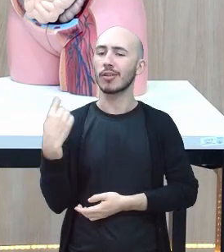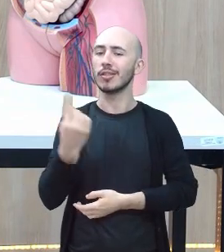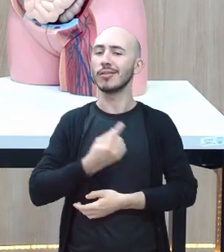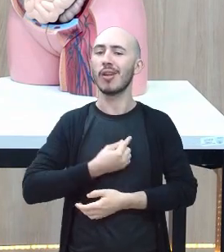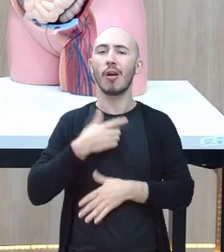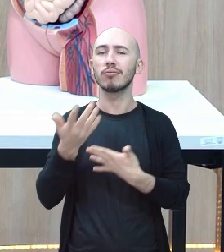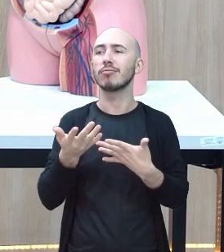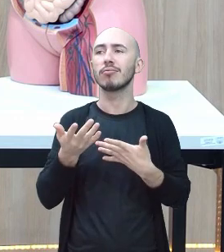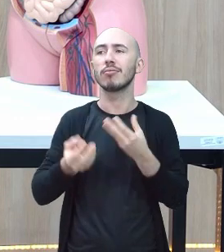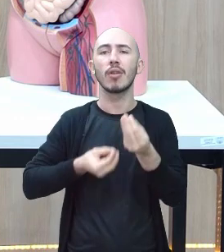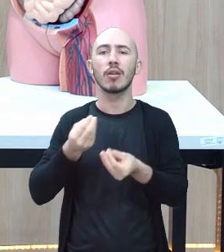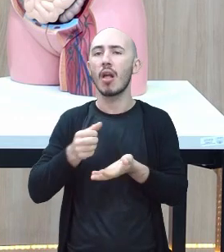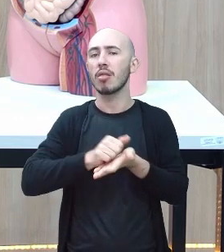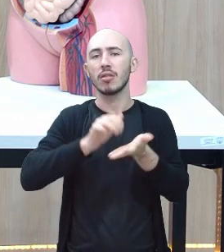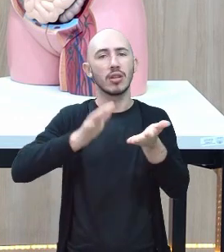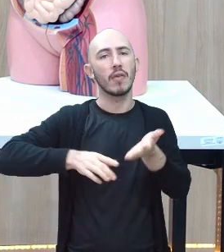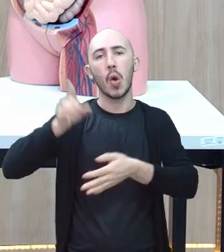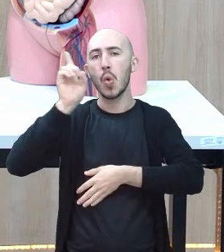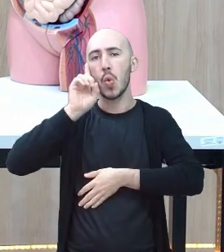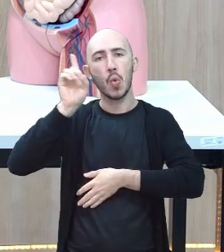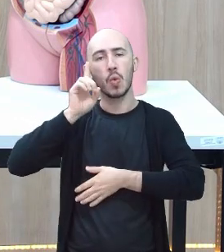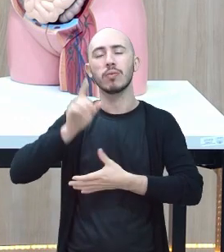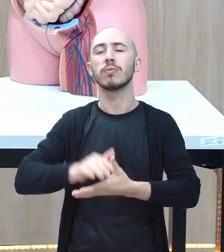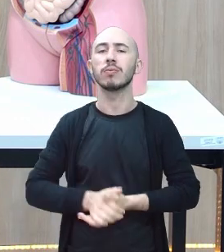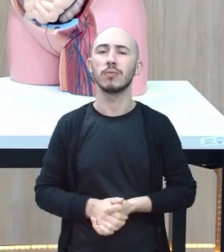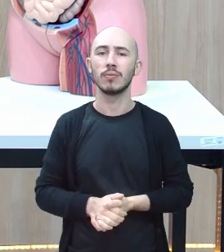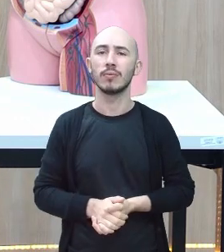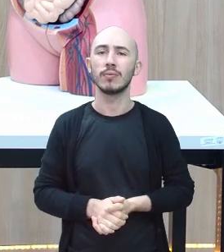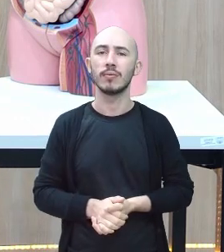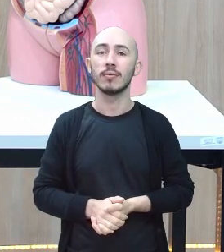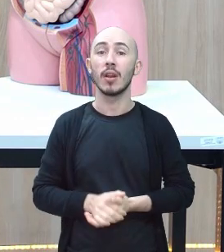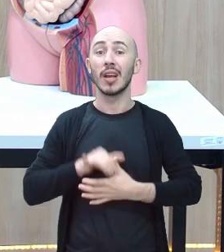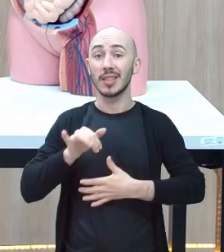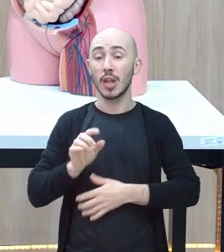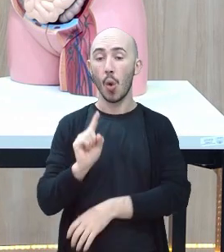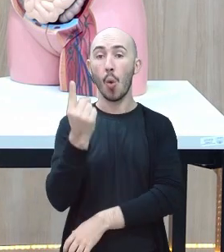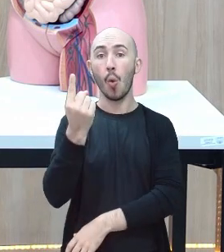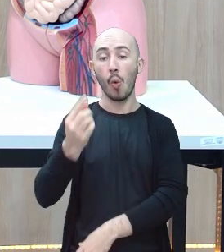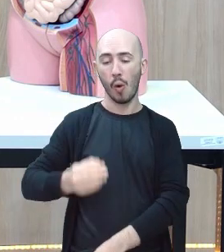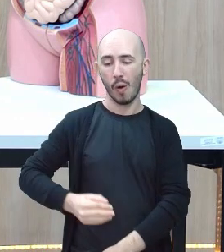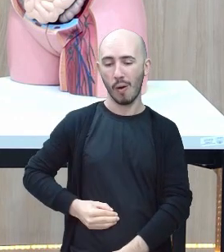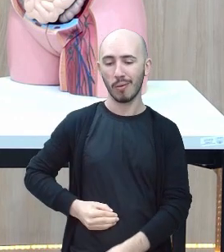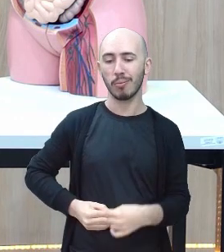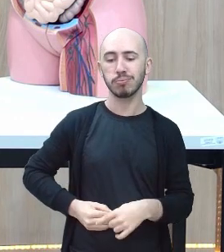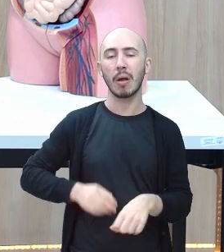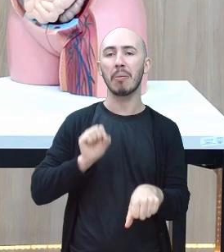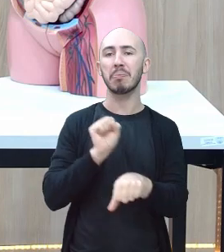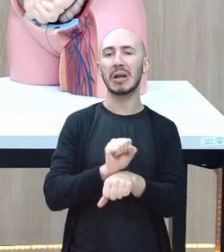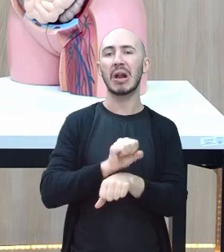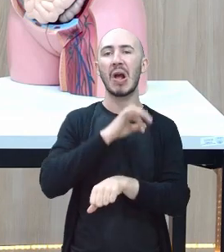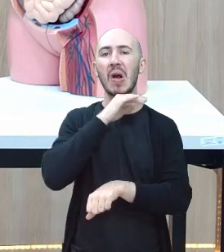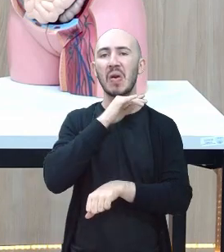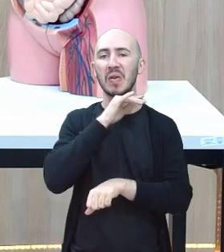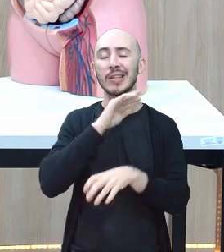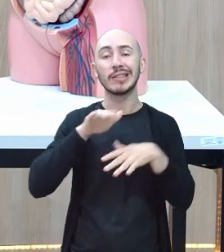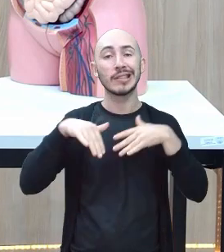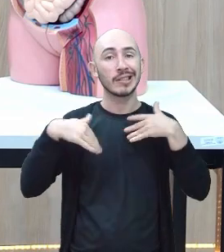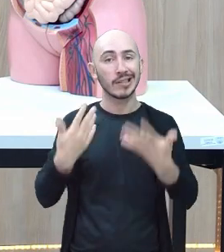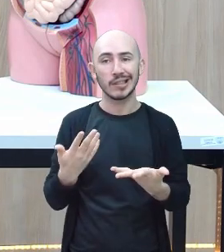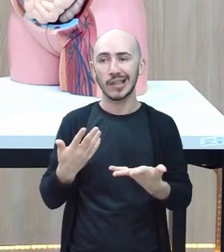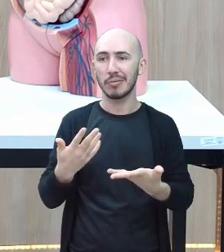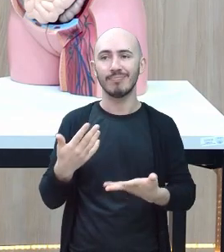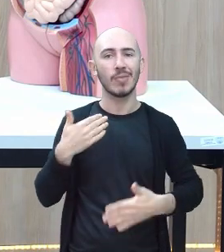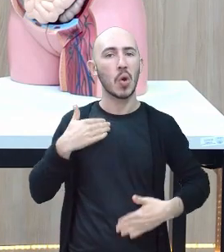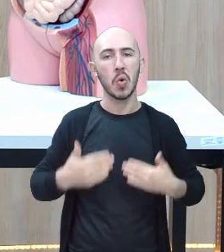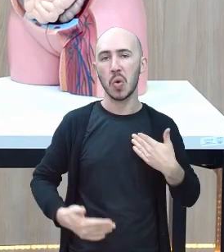possa realizar as nossas atividades diárias. Se um órgão nosso estiver funcionando mal, nosso organismo já não